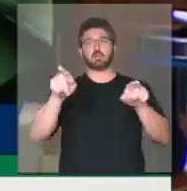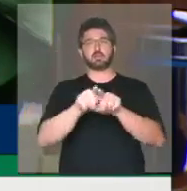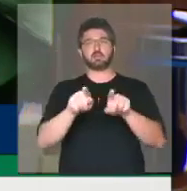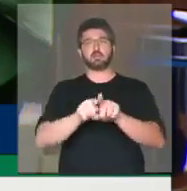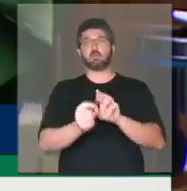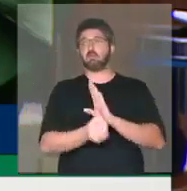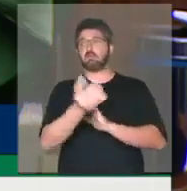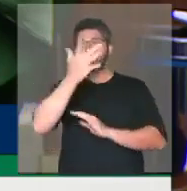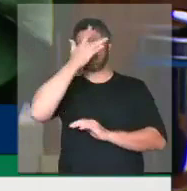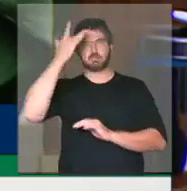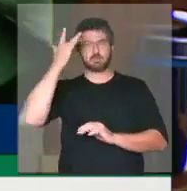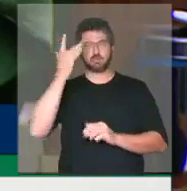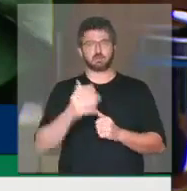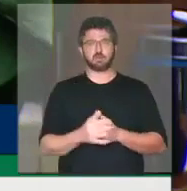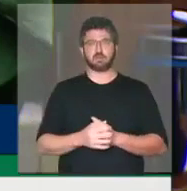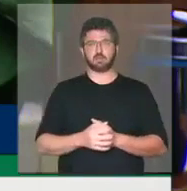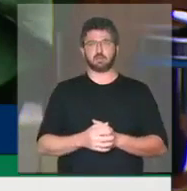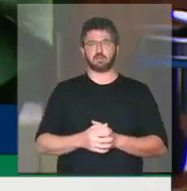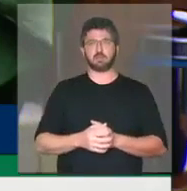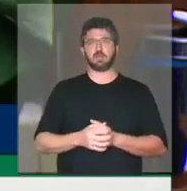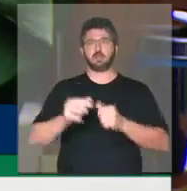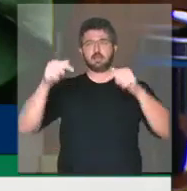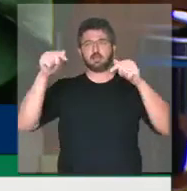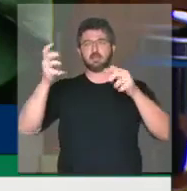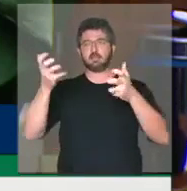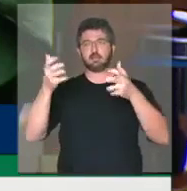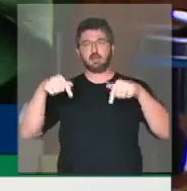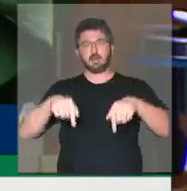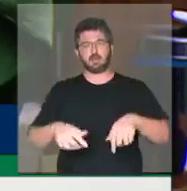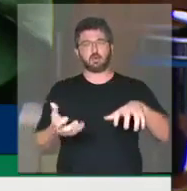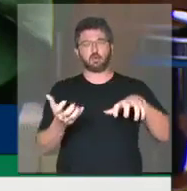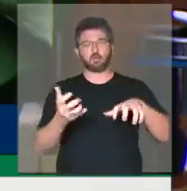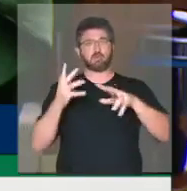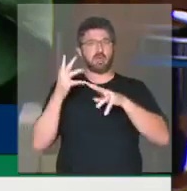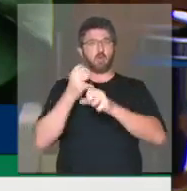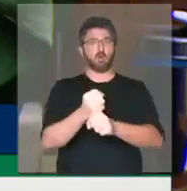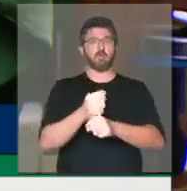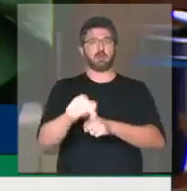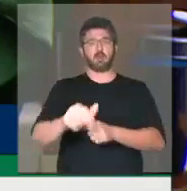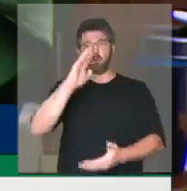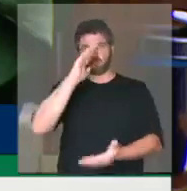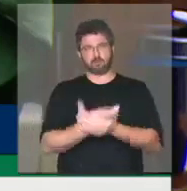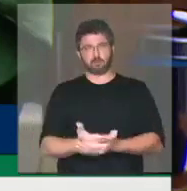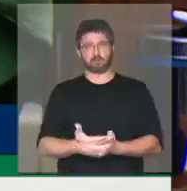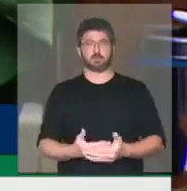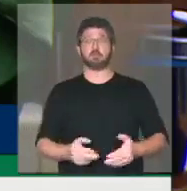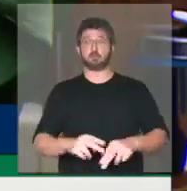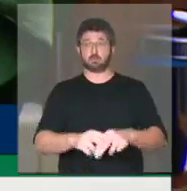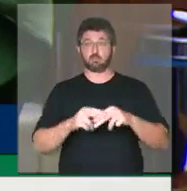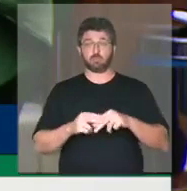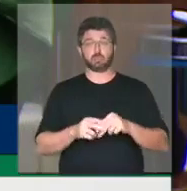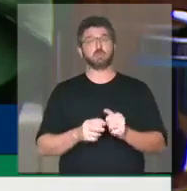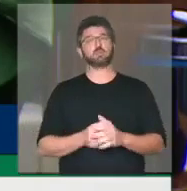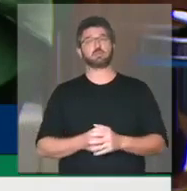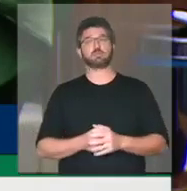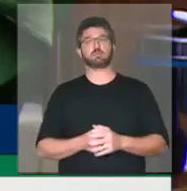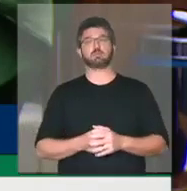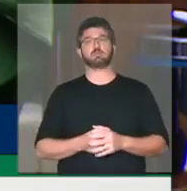de muita gente que espera do Congresso Nacional o resgate dessa confiança. Por isso, de modo